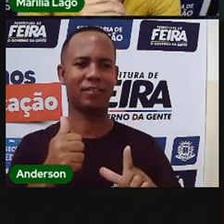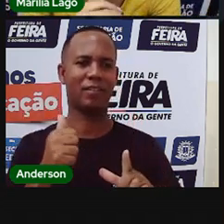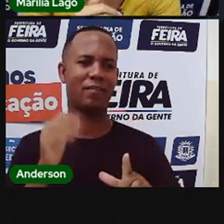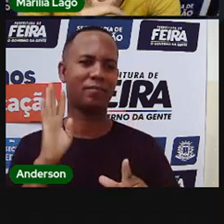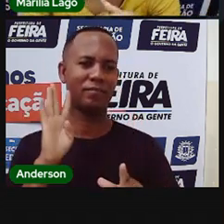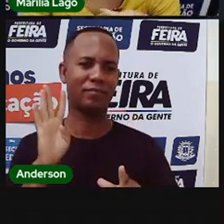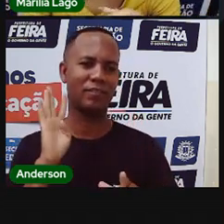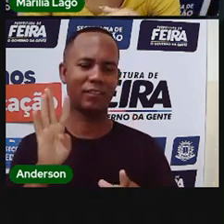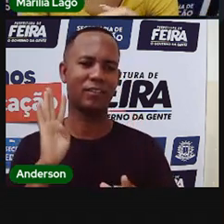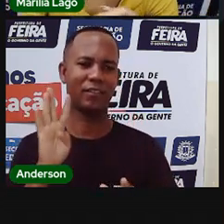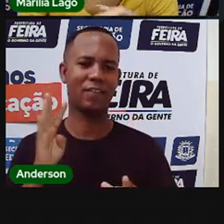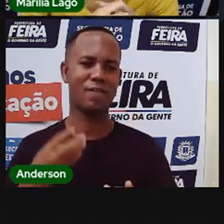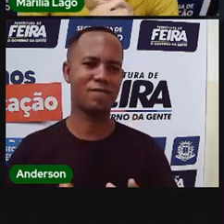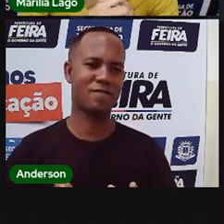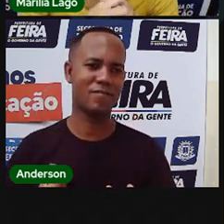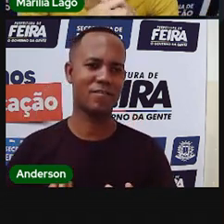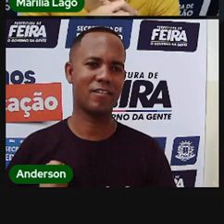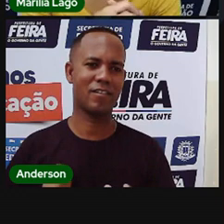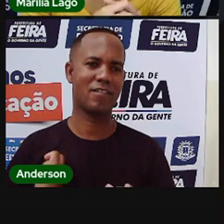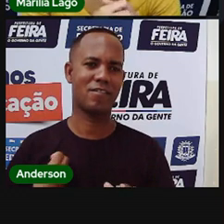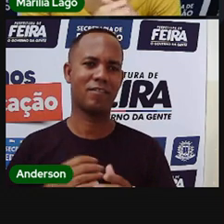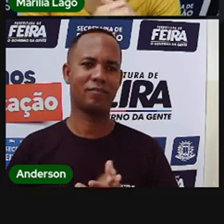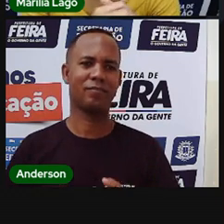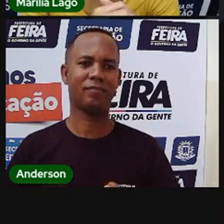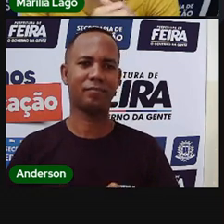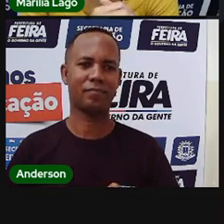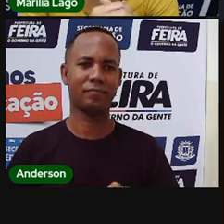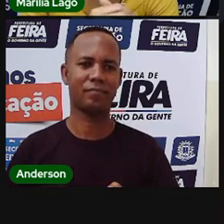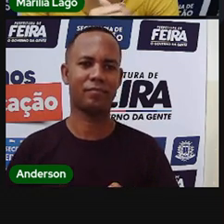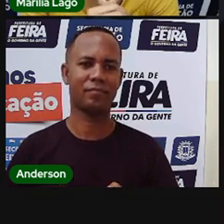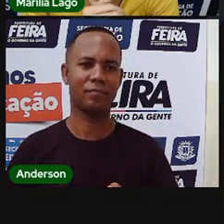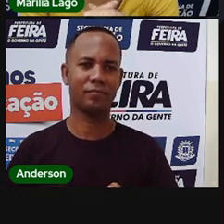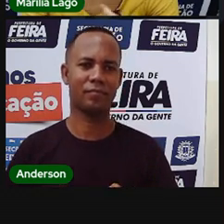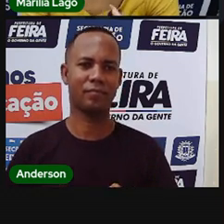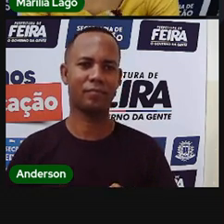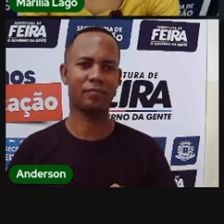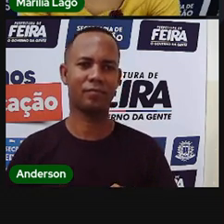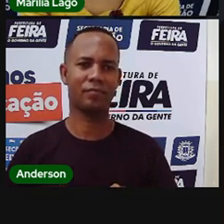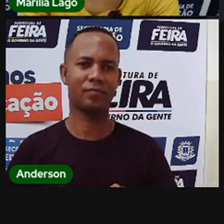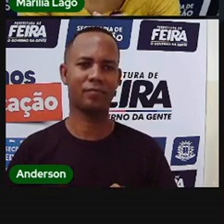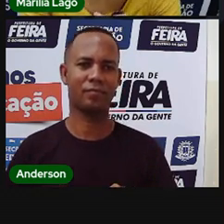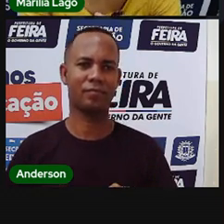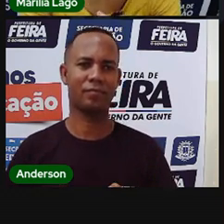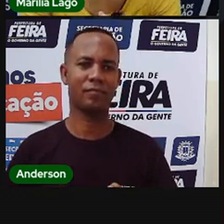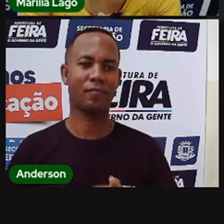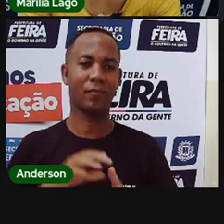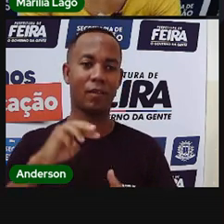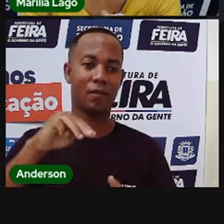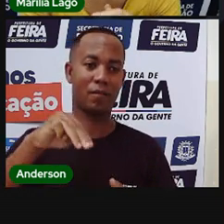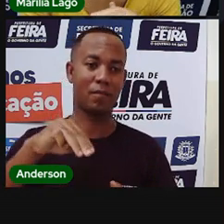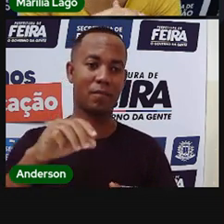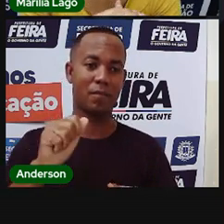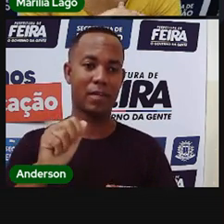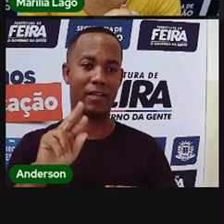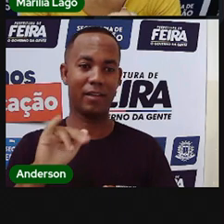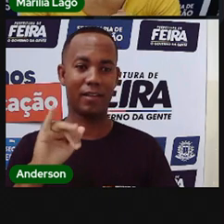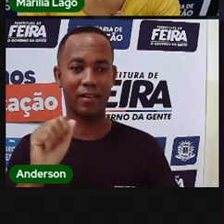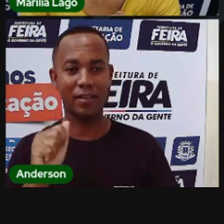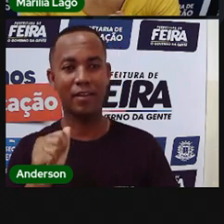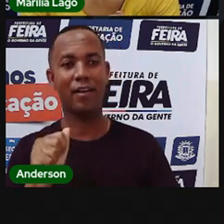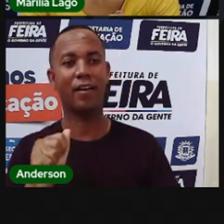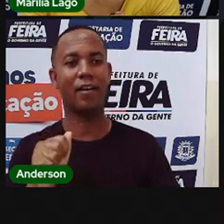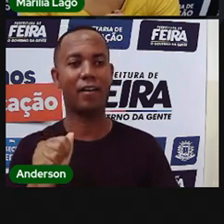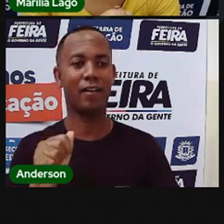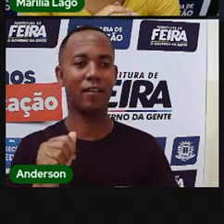toda a vida. Isso aí. Eric também. Maria Eduarda.